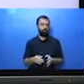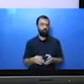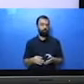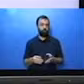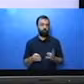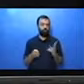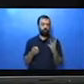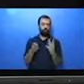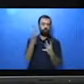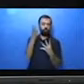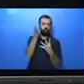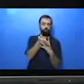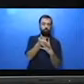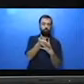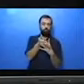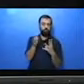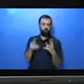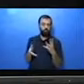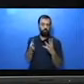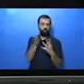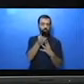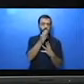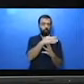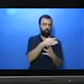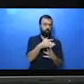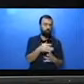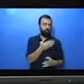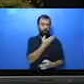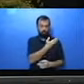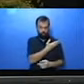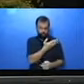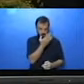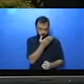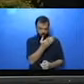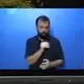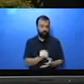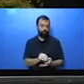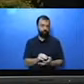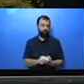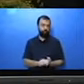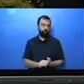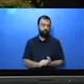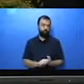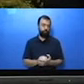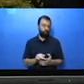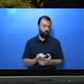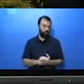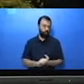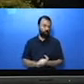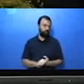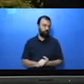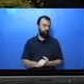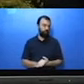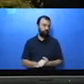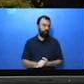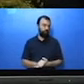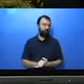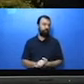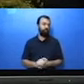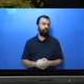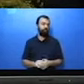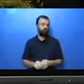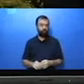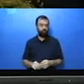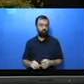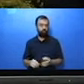em 2 grandes unidades: o Planalto das Guianas, a região serrana. Apresenta-se como